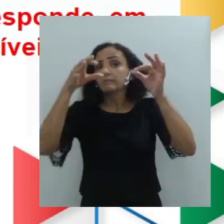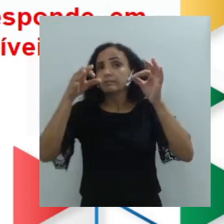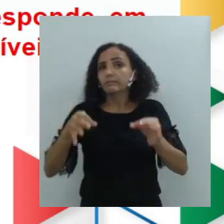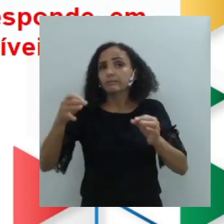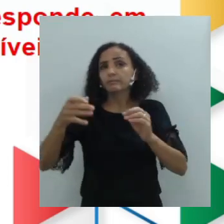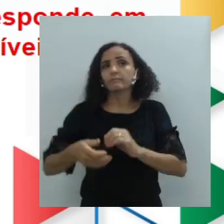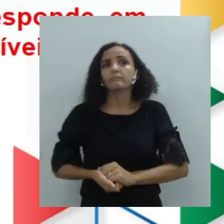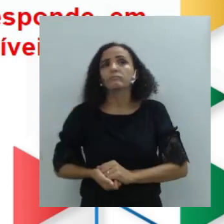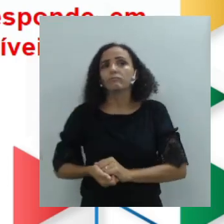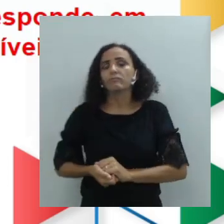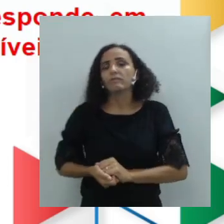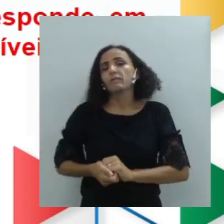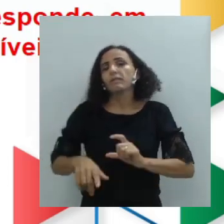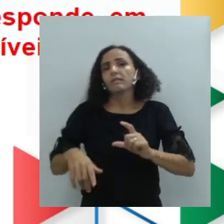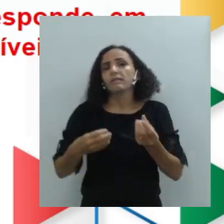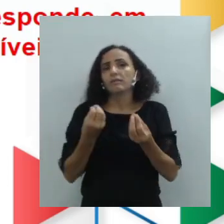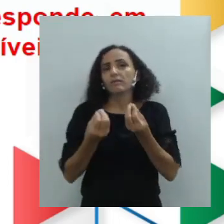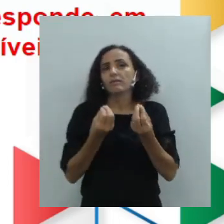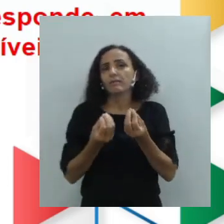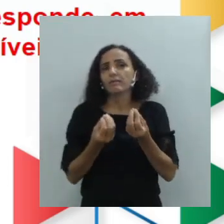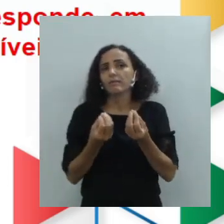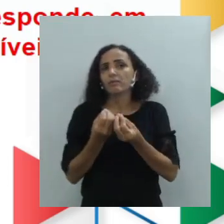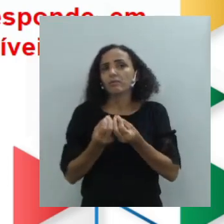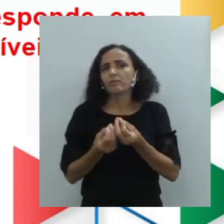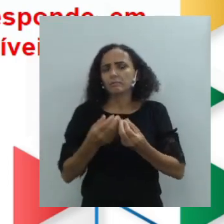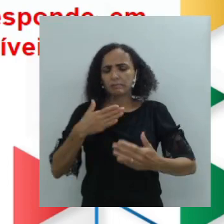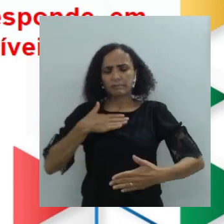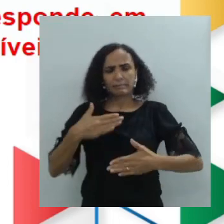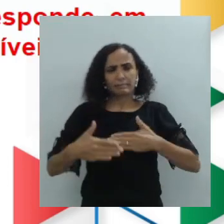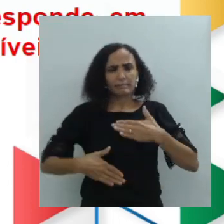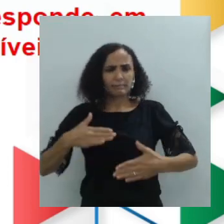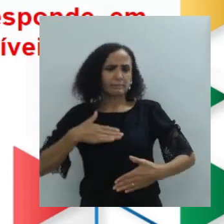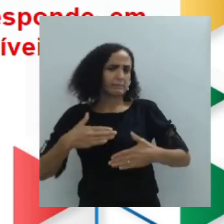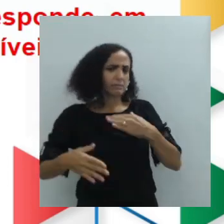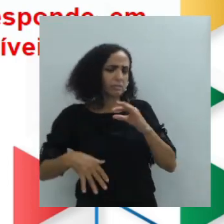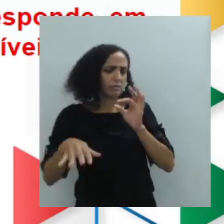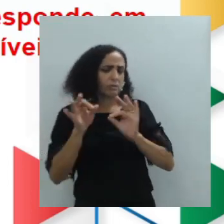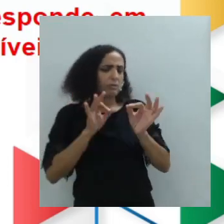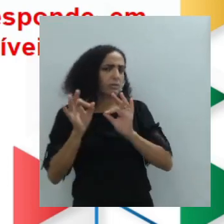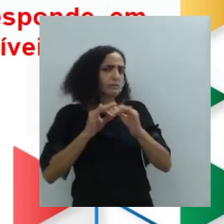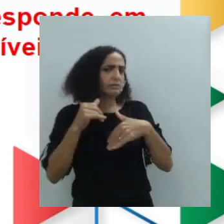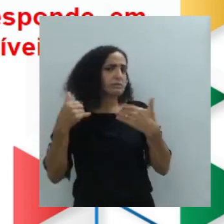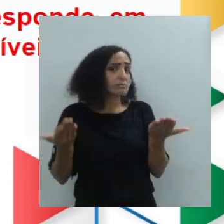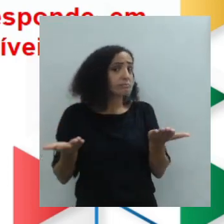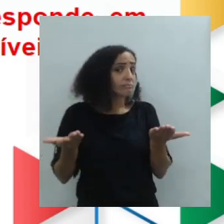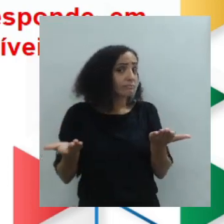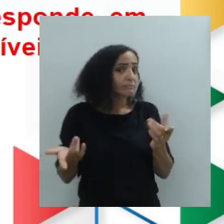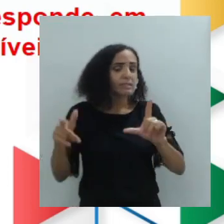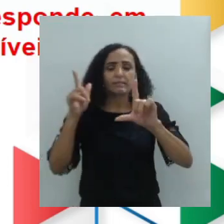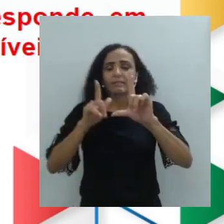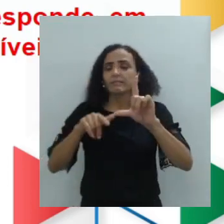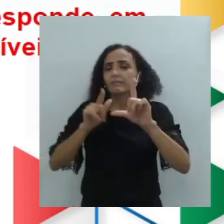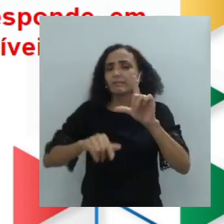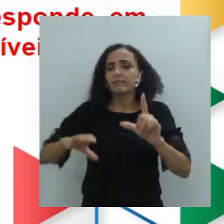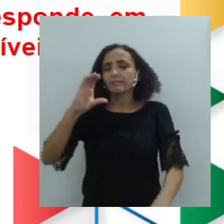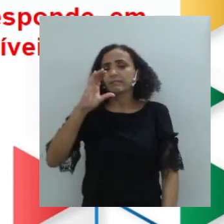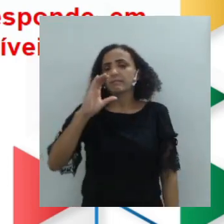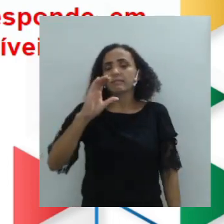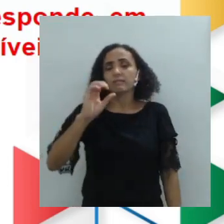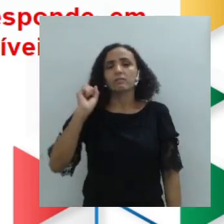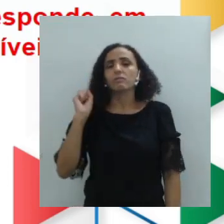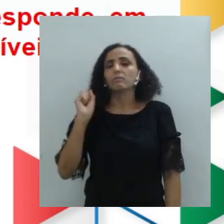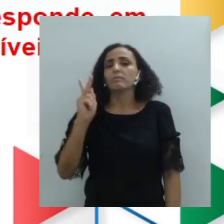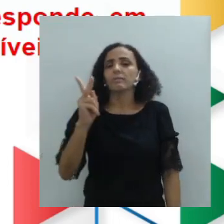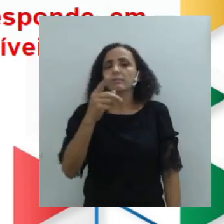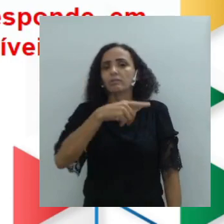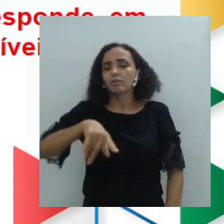esses? Seriam tecido, órgão e organismo. Vamos lá, letra C. É isso mesmo, estudante.